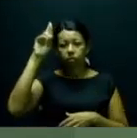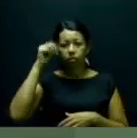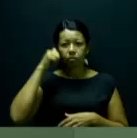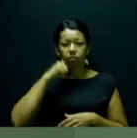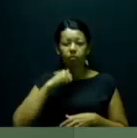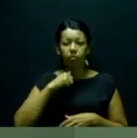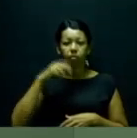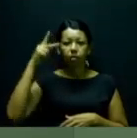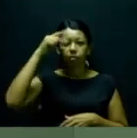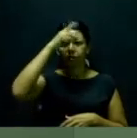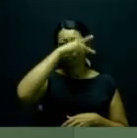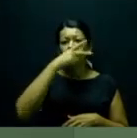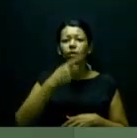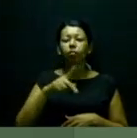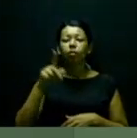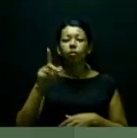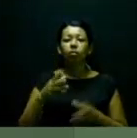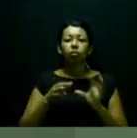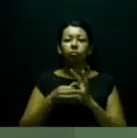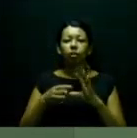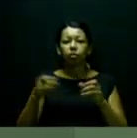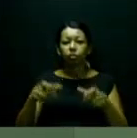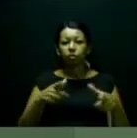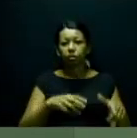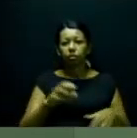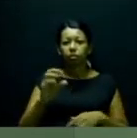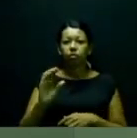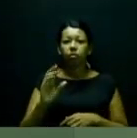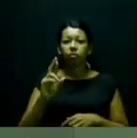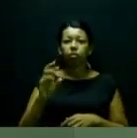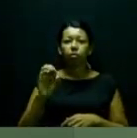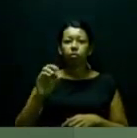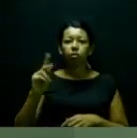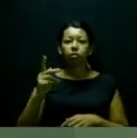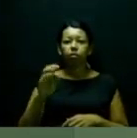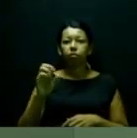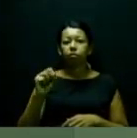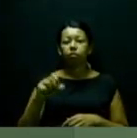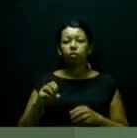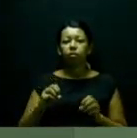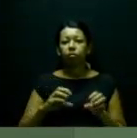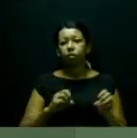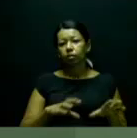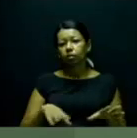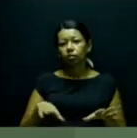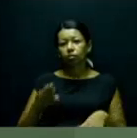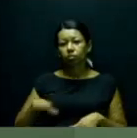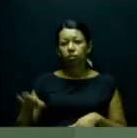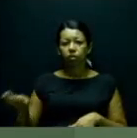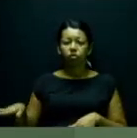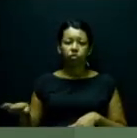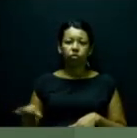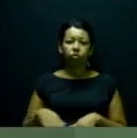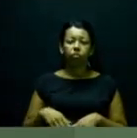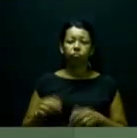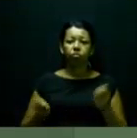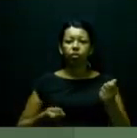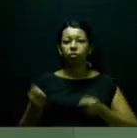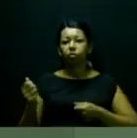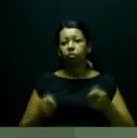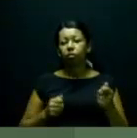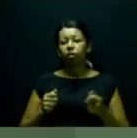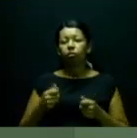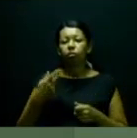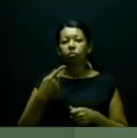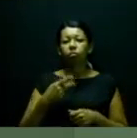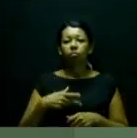seja determinada a disponibilização das vagas de creche, pré-escola, educação infantil e transporte universitário, incluindo aquelas destinadas ao período